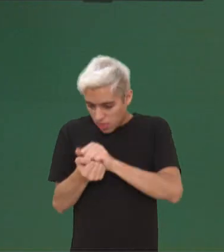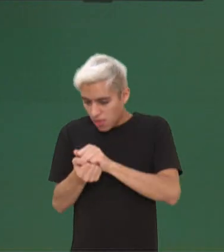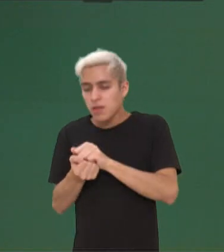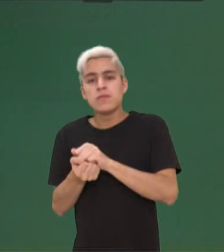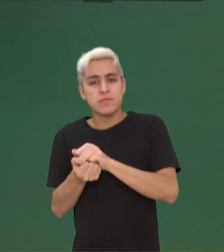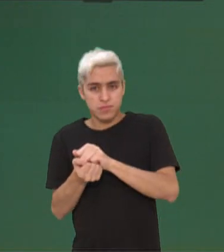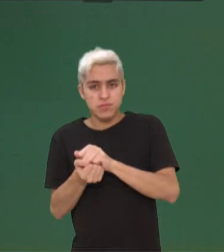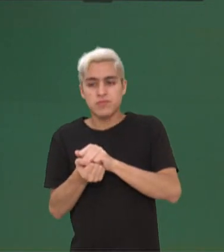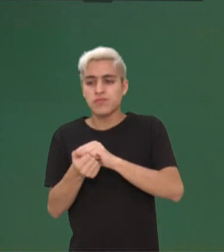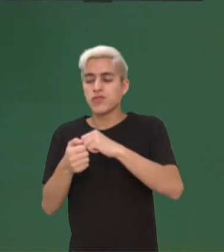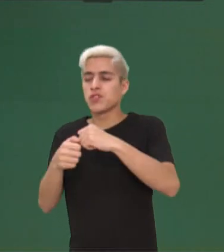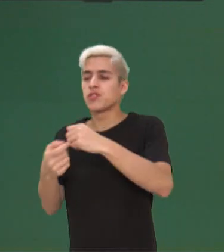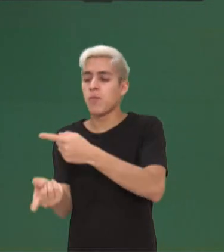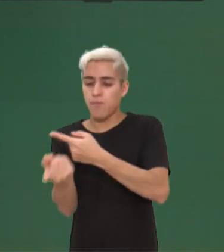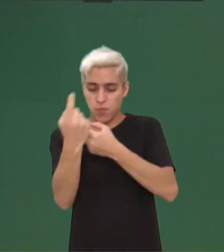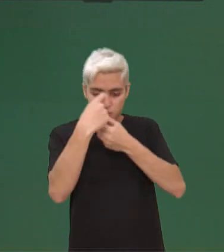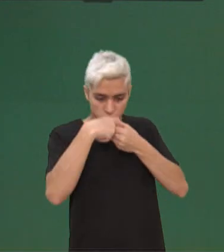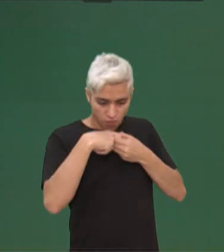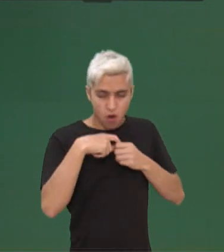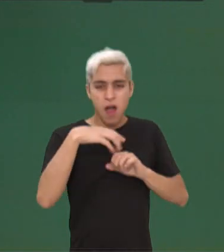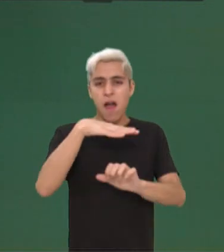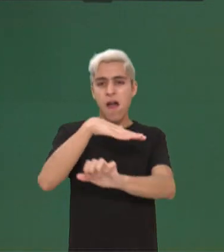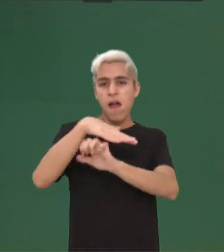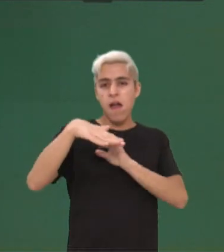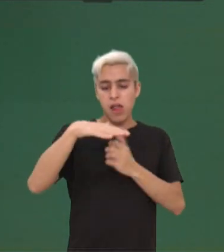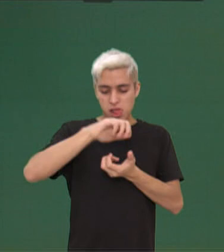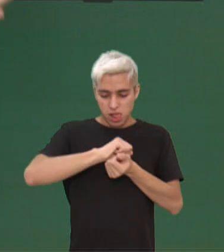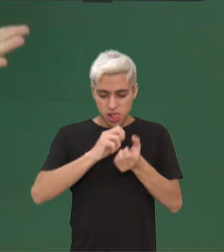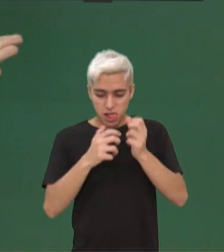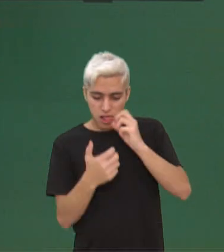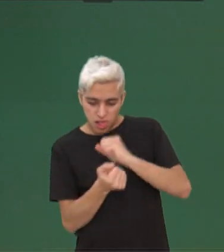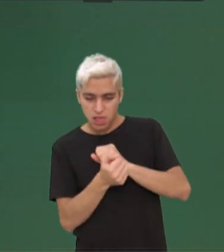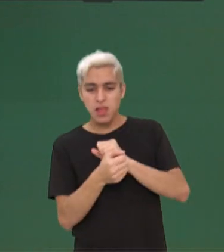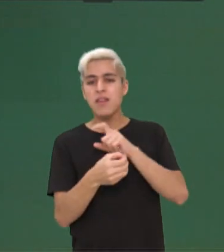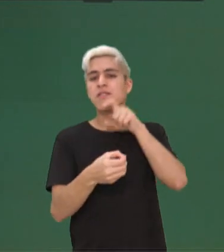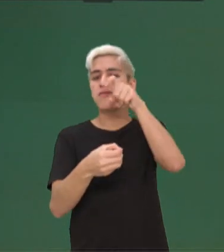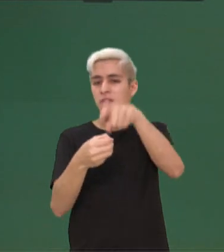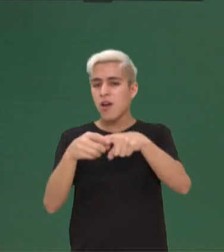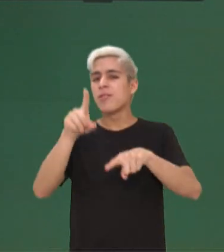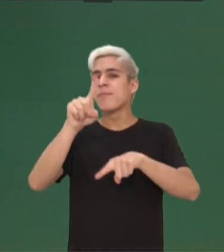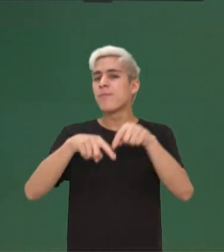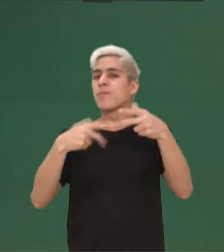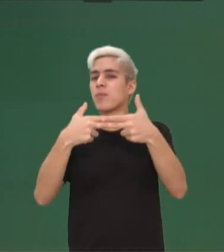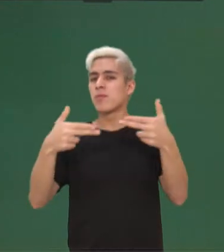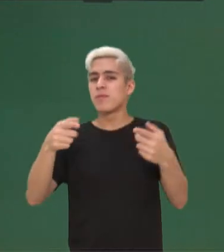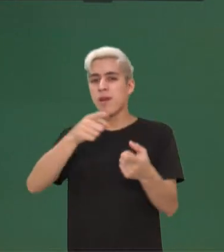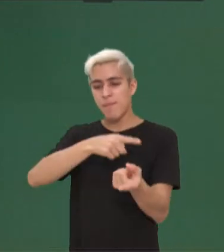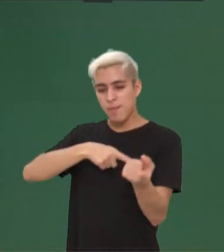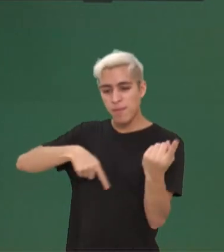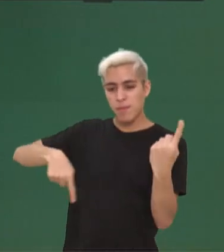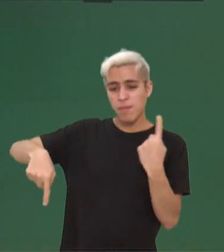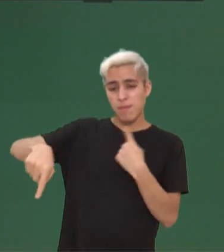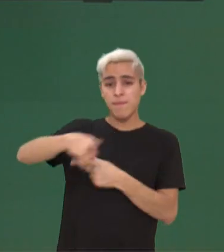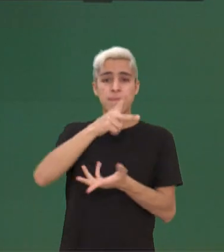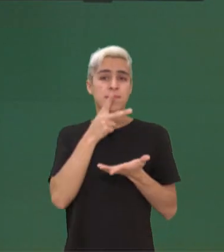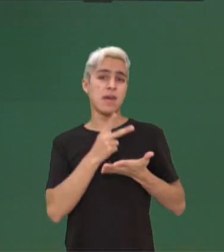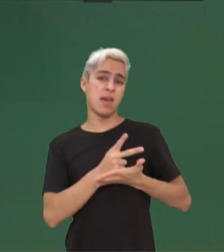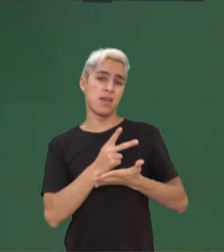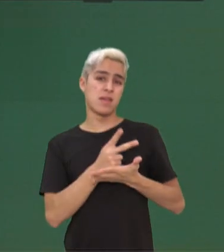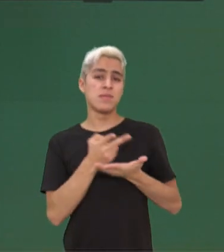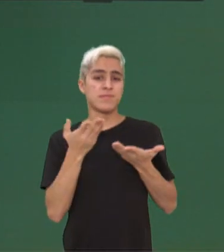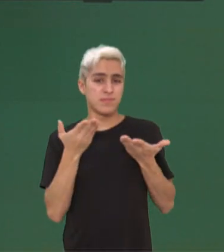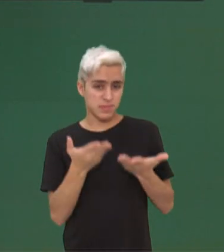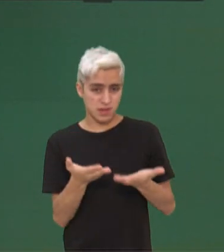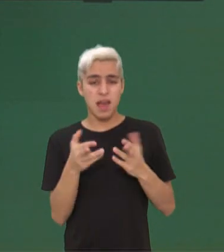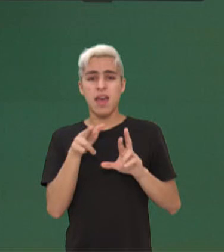devolvido para a indústria, ela vai transformar isso de novo e vai voltar como o mesmo produto ou como outro produto, que é